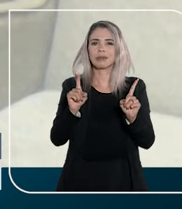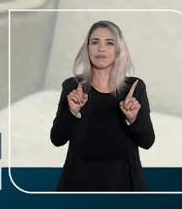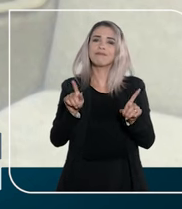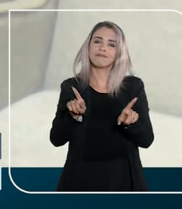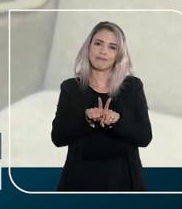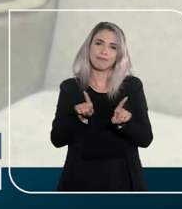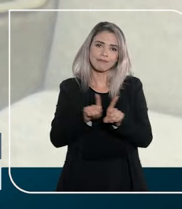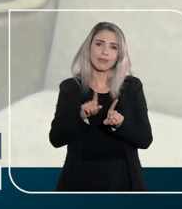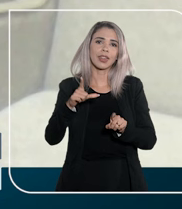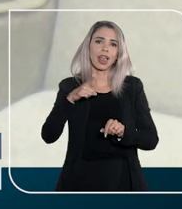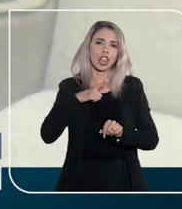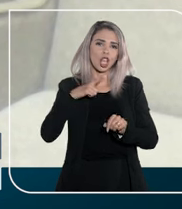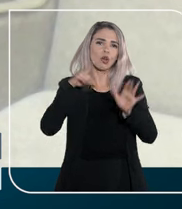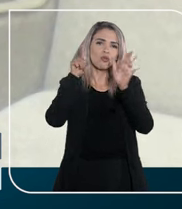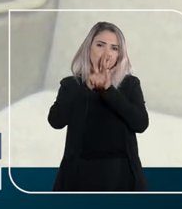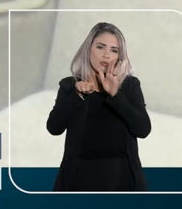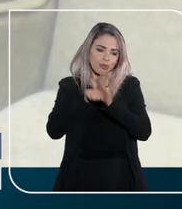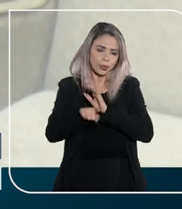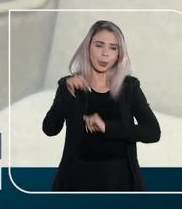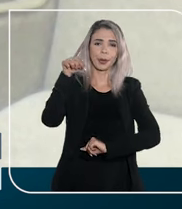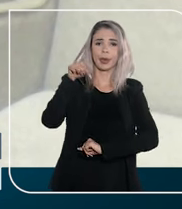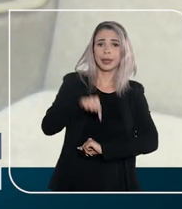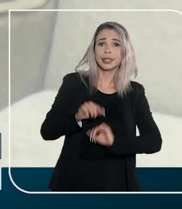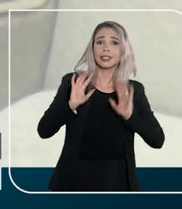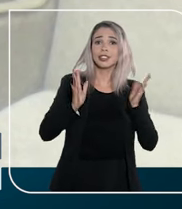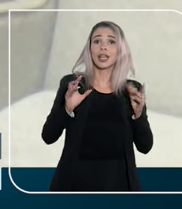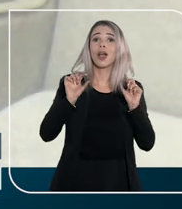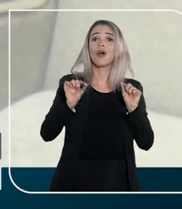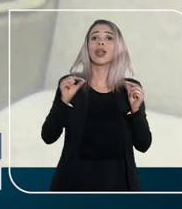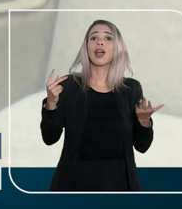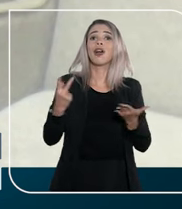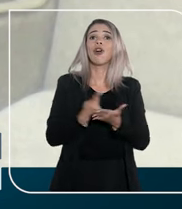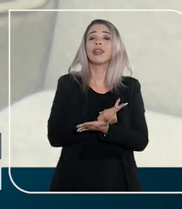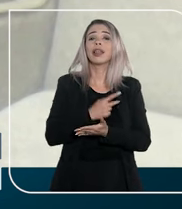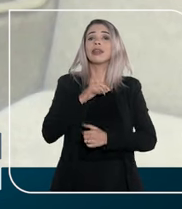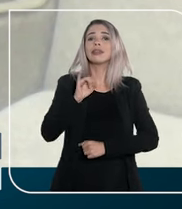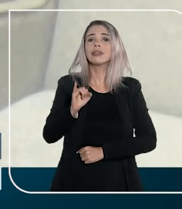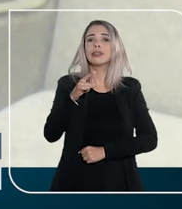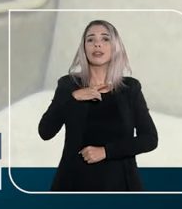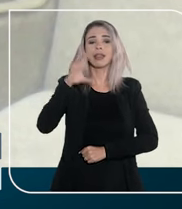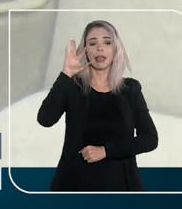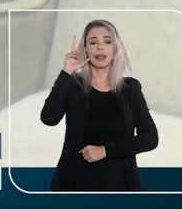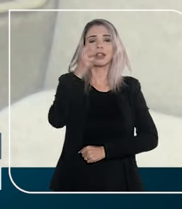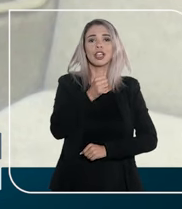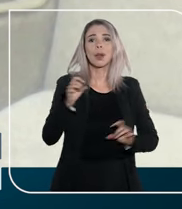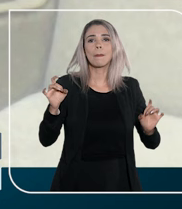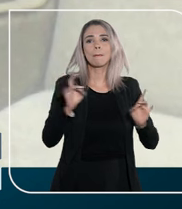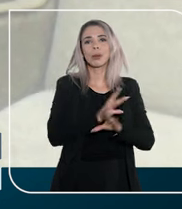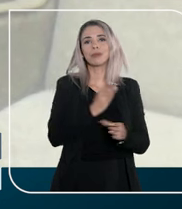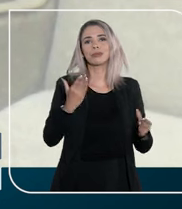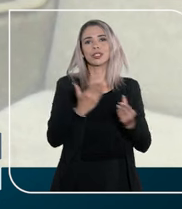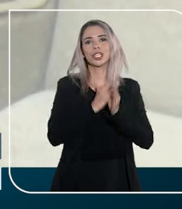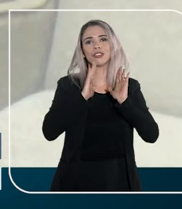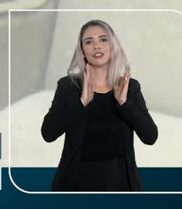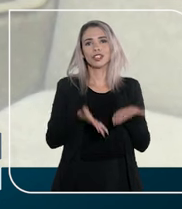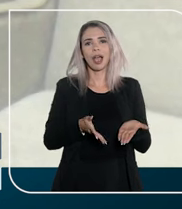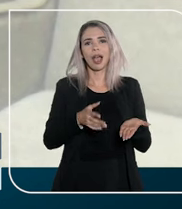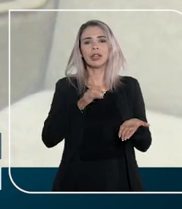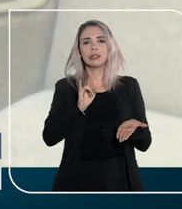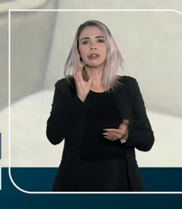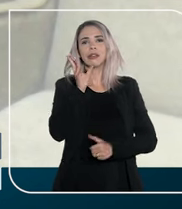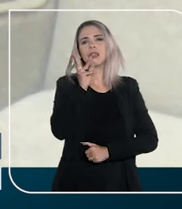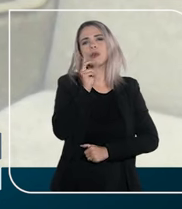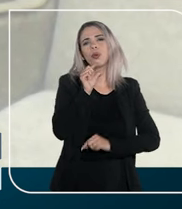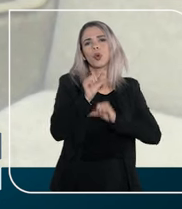vai ser objeto de questionamentos aqui, o que acontecerá no caso dessa decisão ao final do processo, ainda que demore